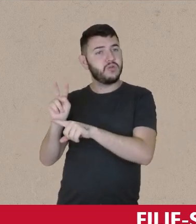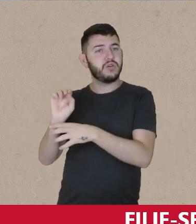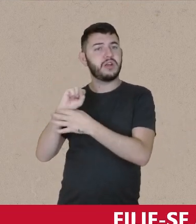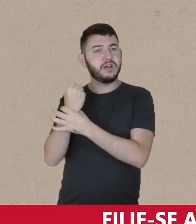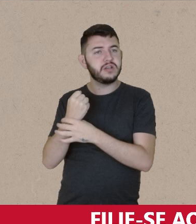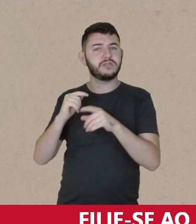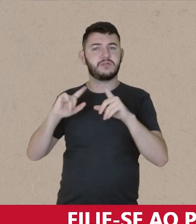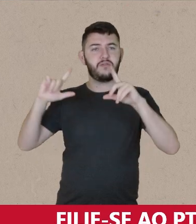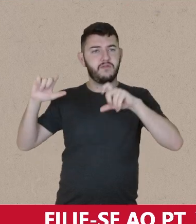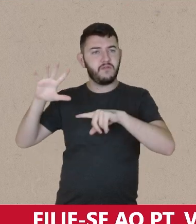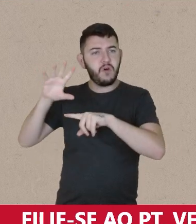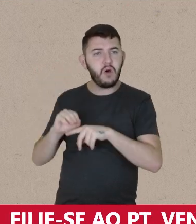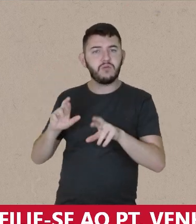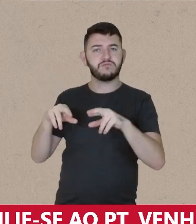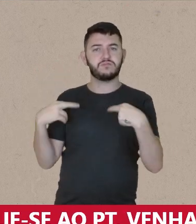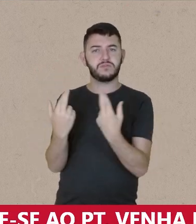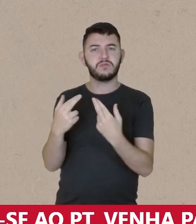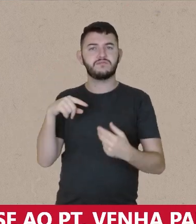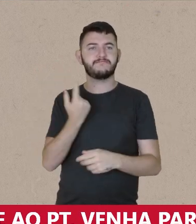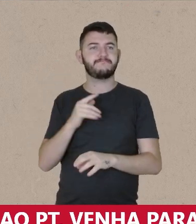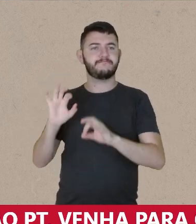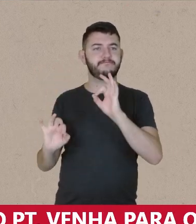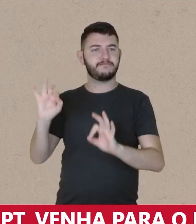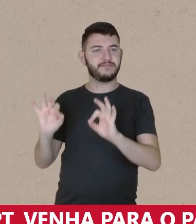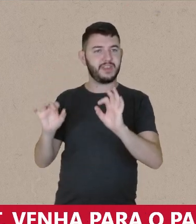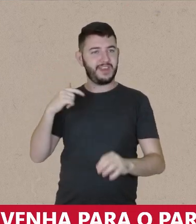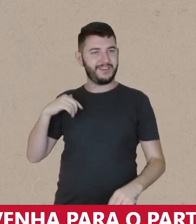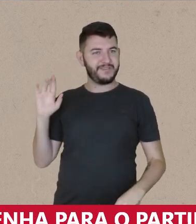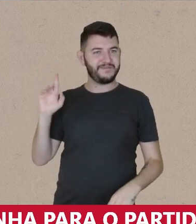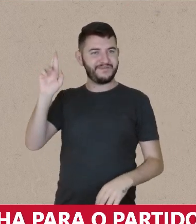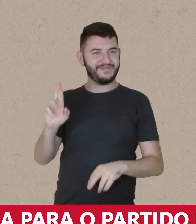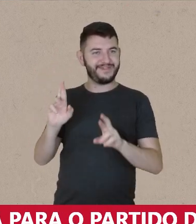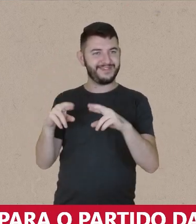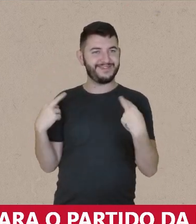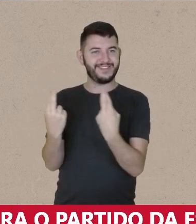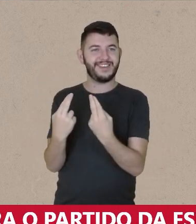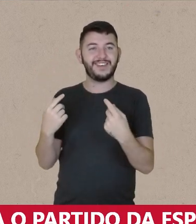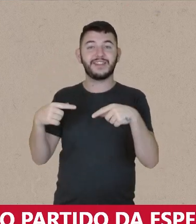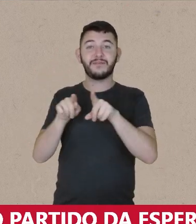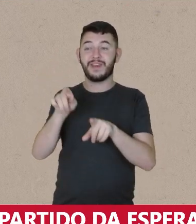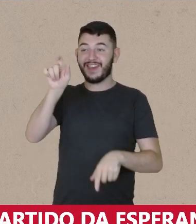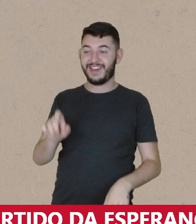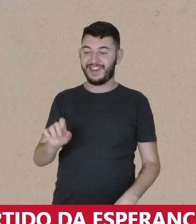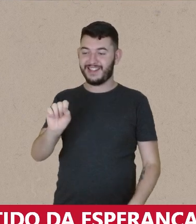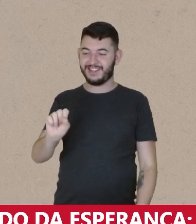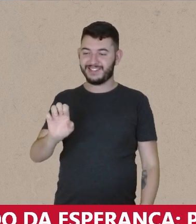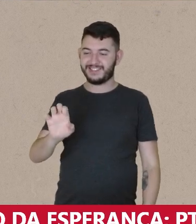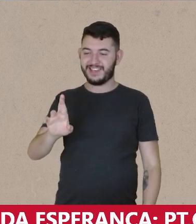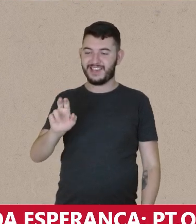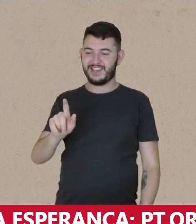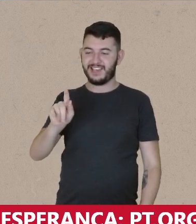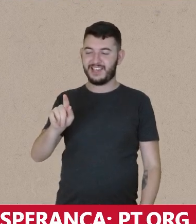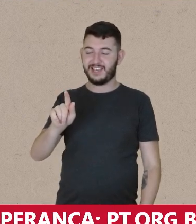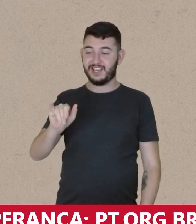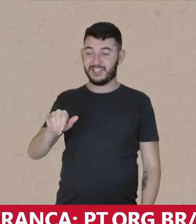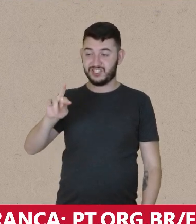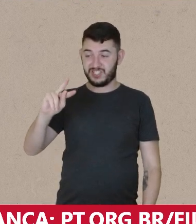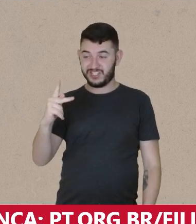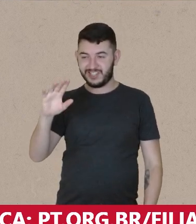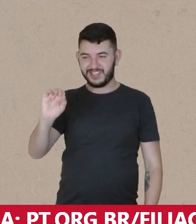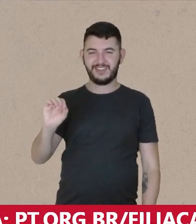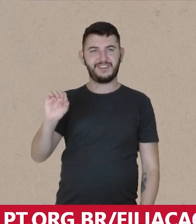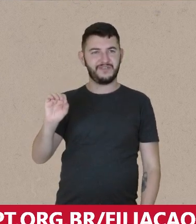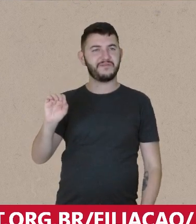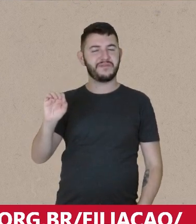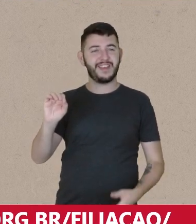nós fizemos, que eu dirigia. E com o Serginho eu fiz uma amizade assim. Nós amávamos o